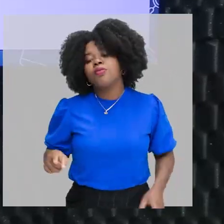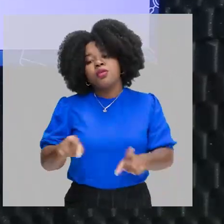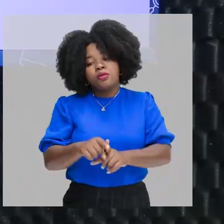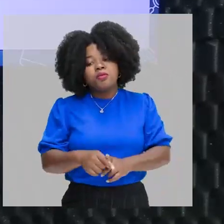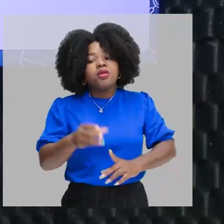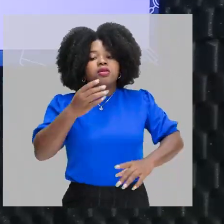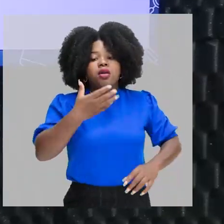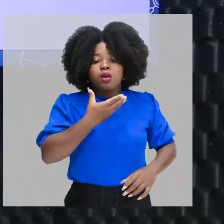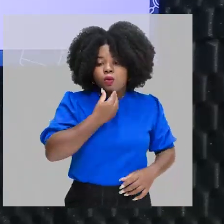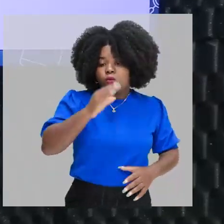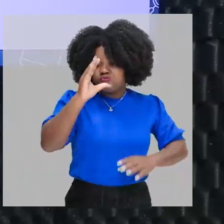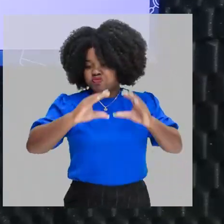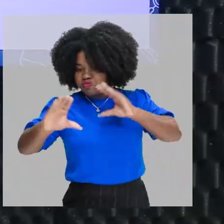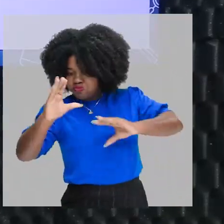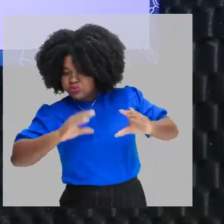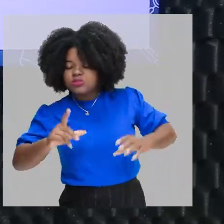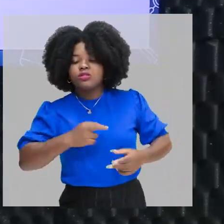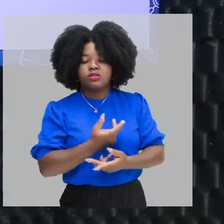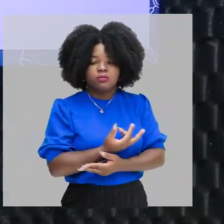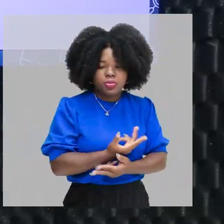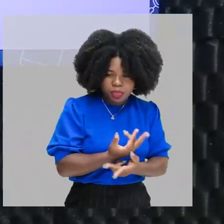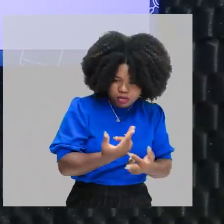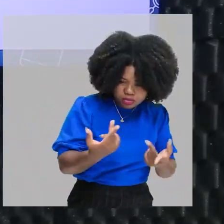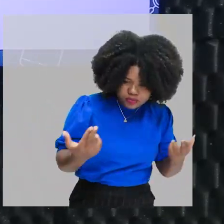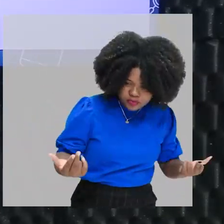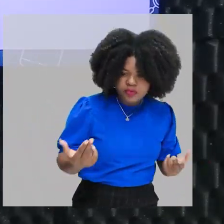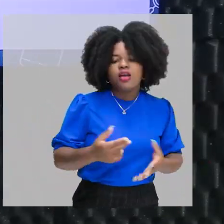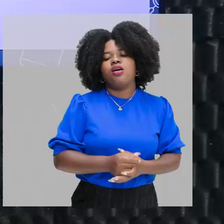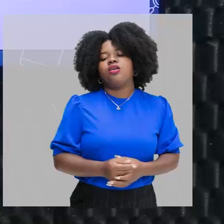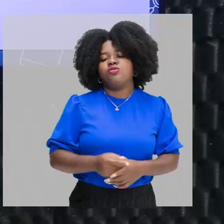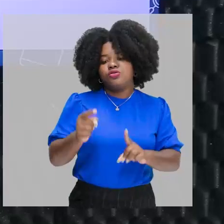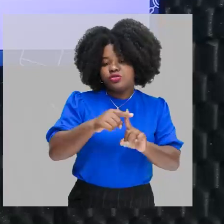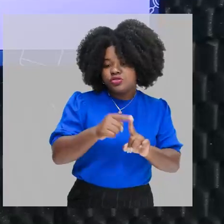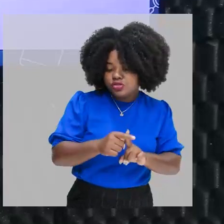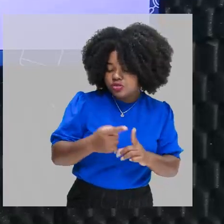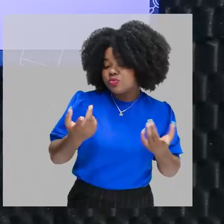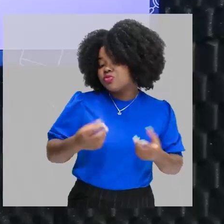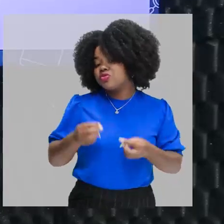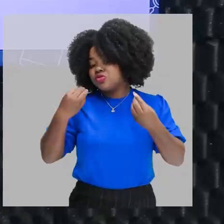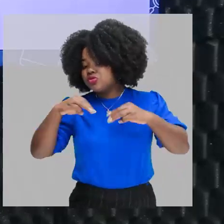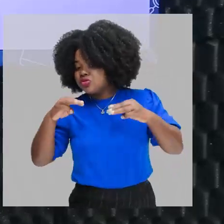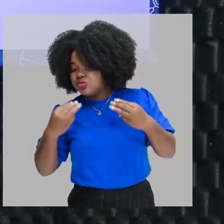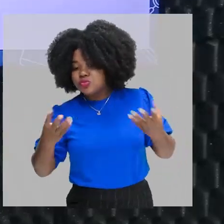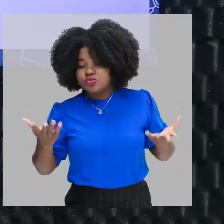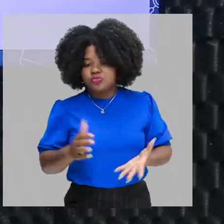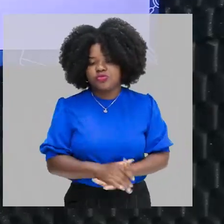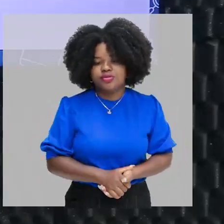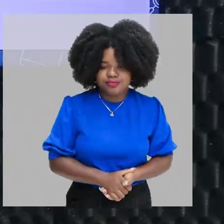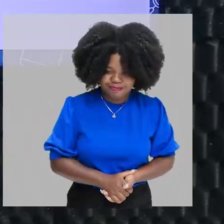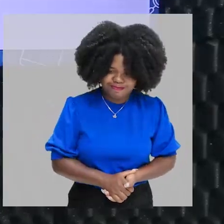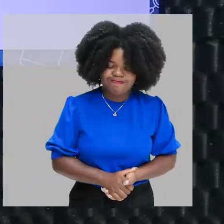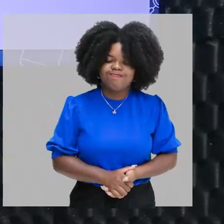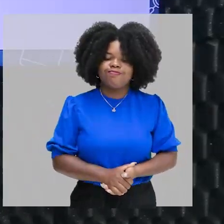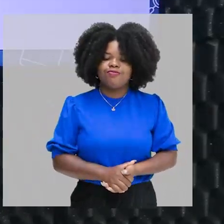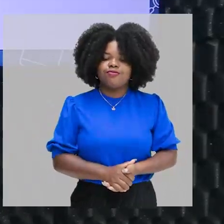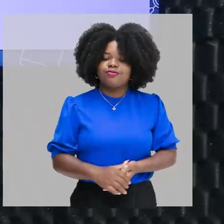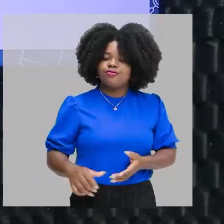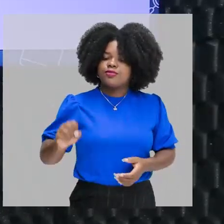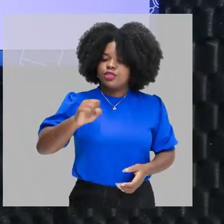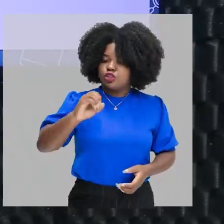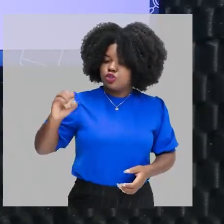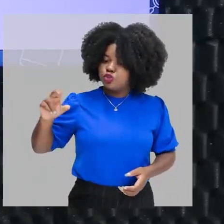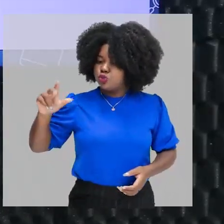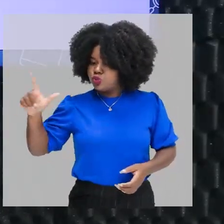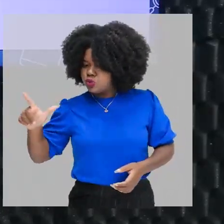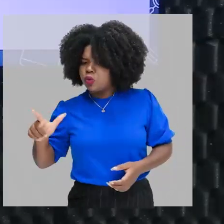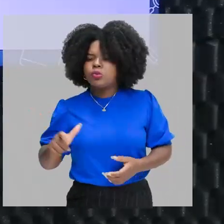esses diferentes gêneros. Ska, rocksteady, reggae e a música soul também, que já é um estilo